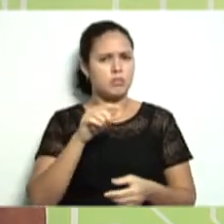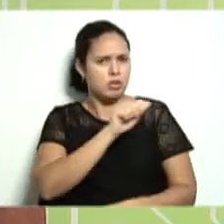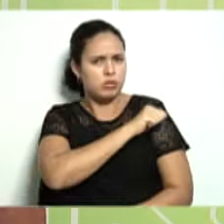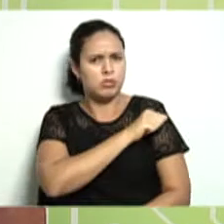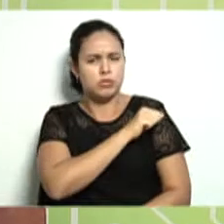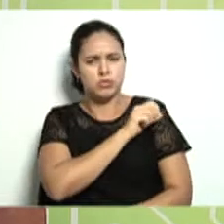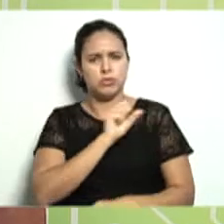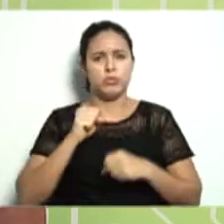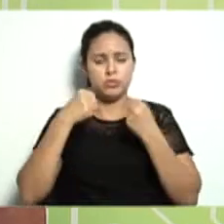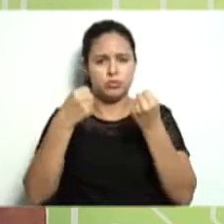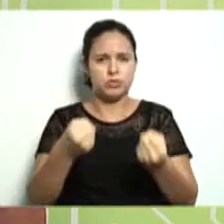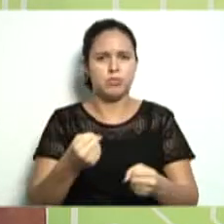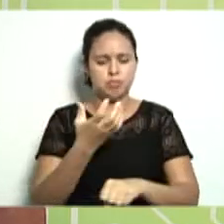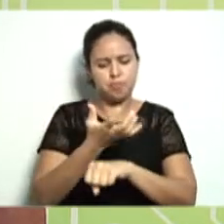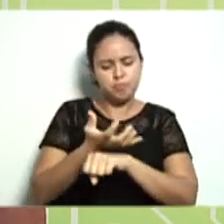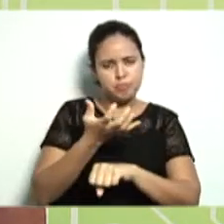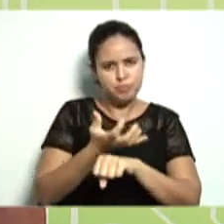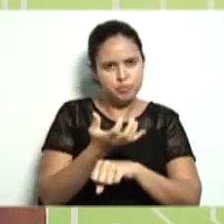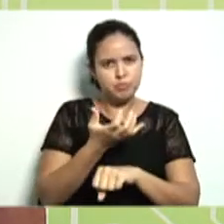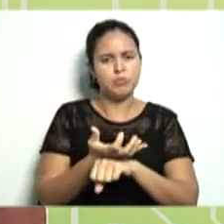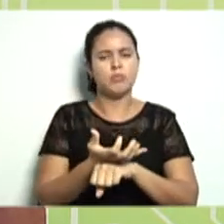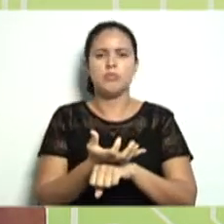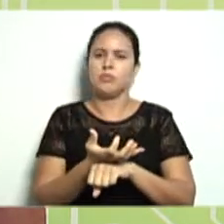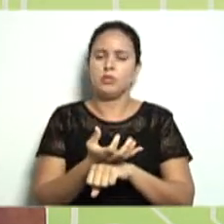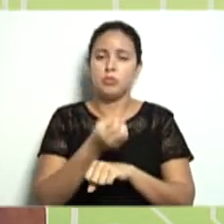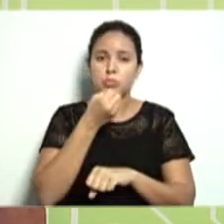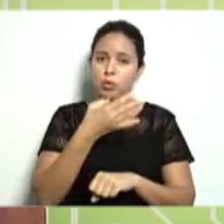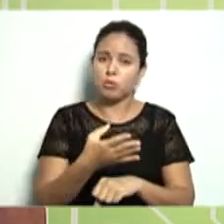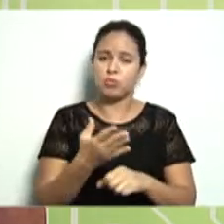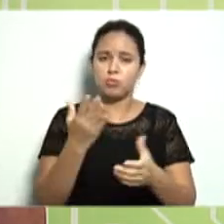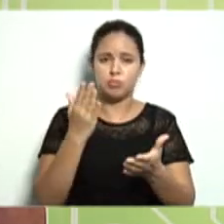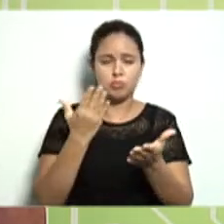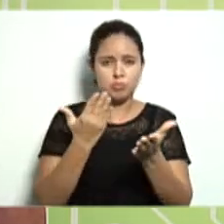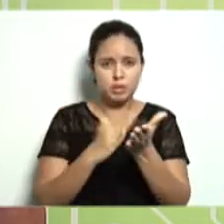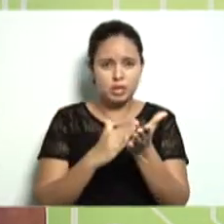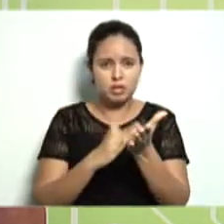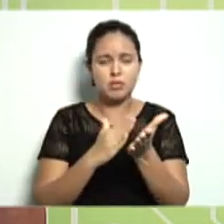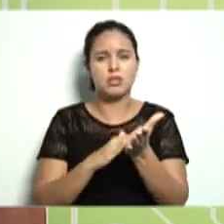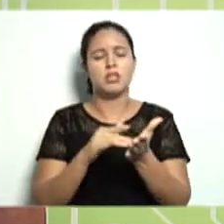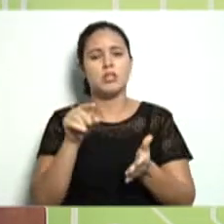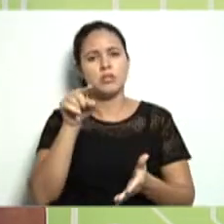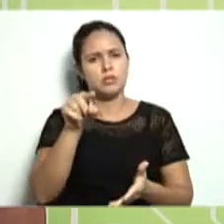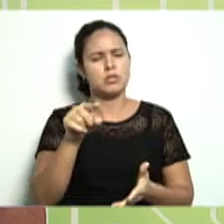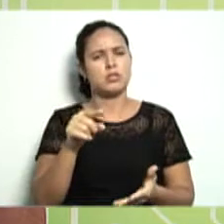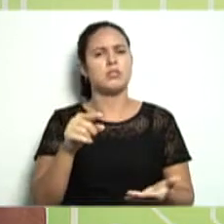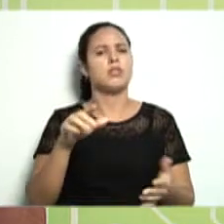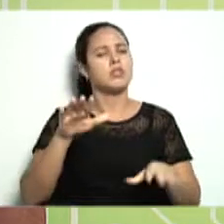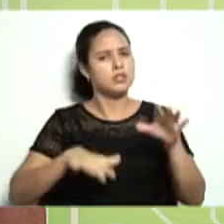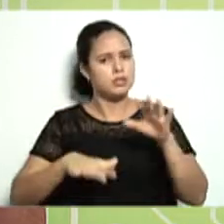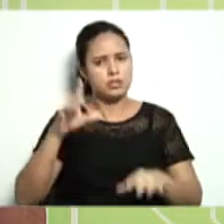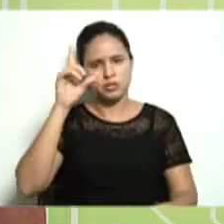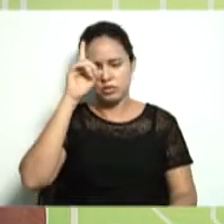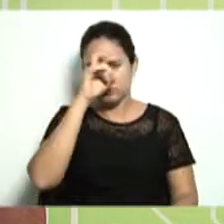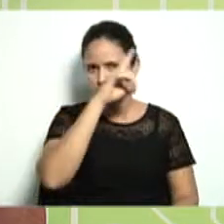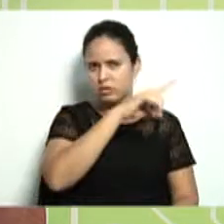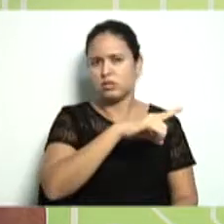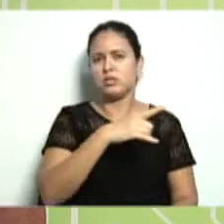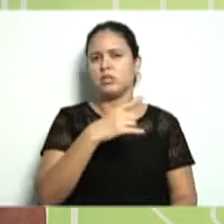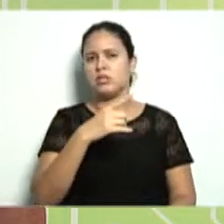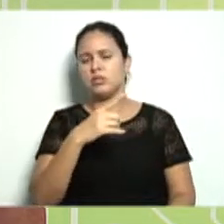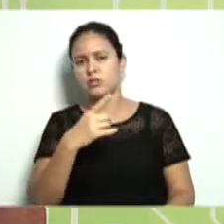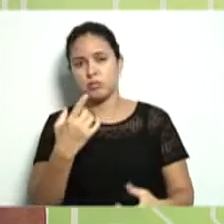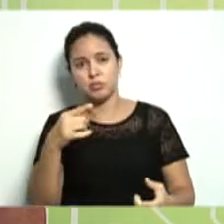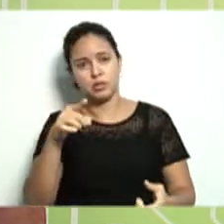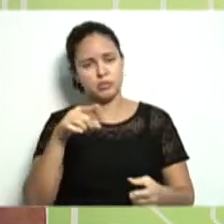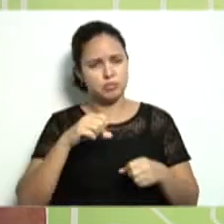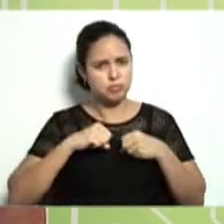aí na nossa disciplina de introdução ao cooperativismo. Sei que vocês têm dificuldades, mas estão dando o melhor de vocês.